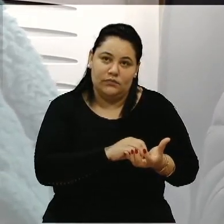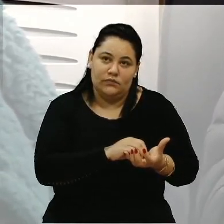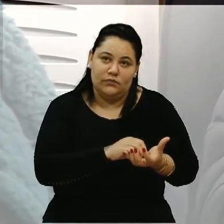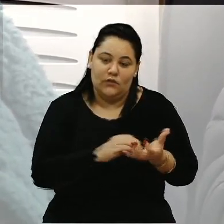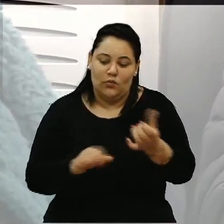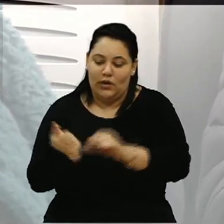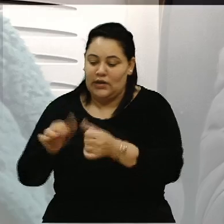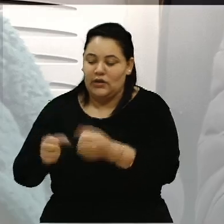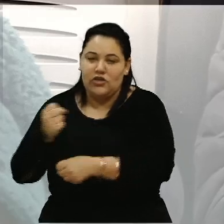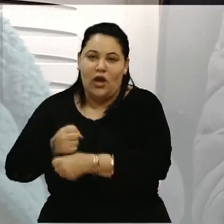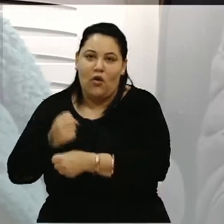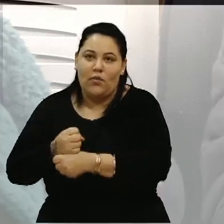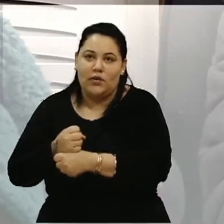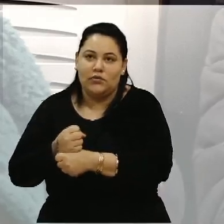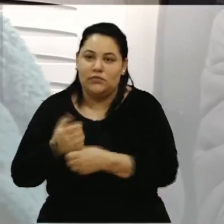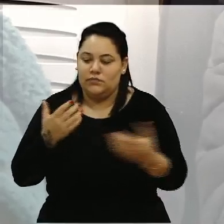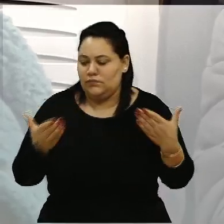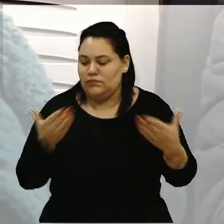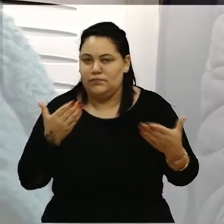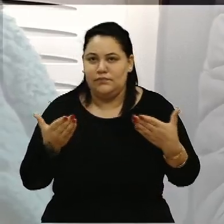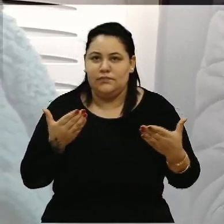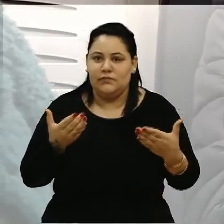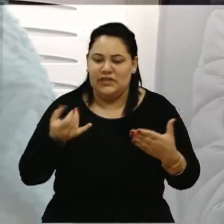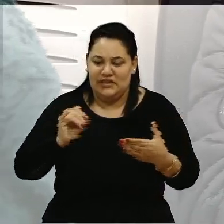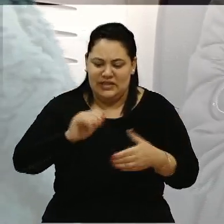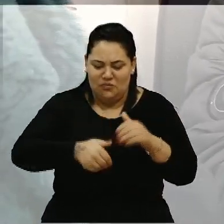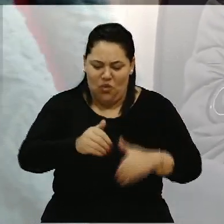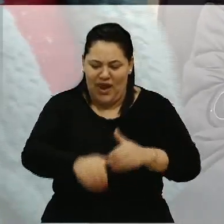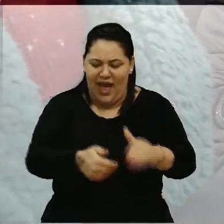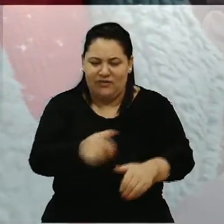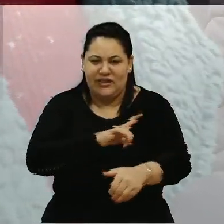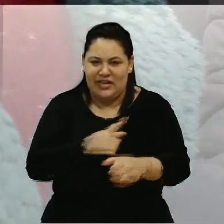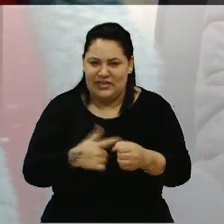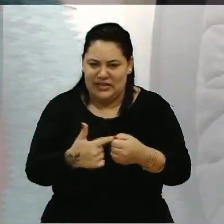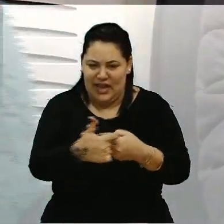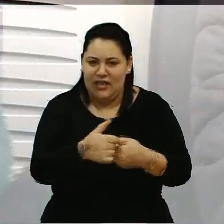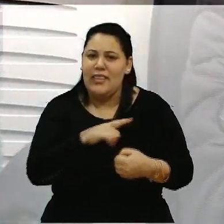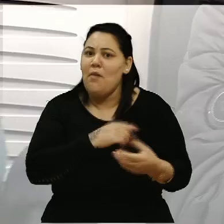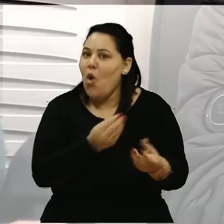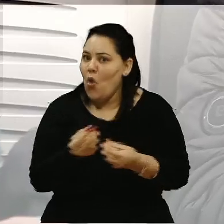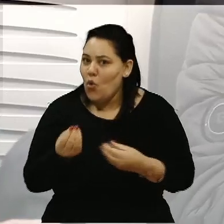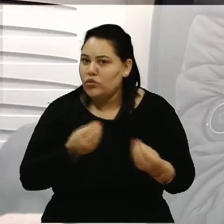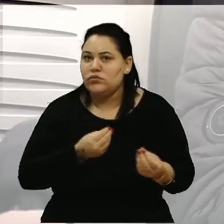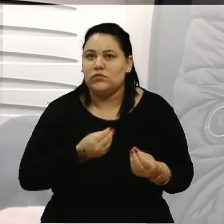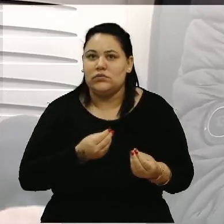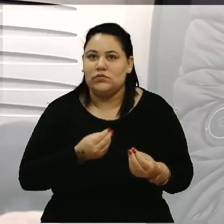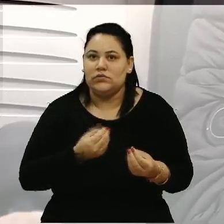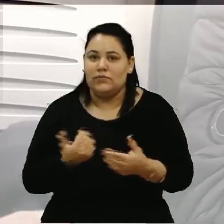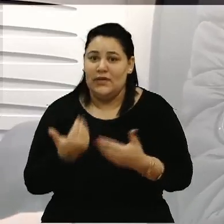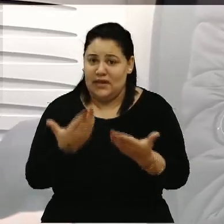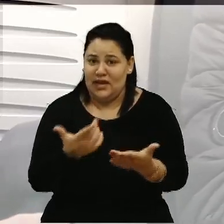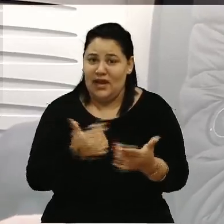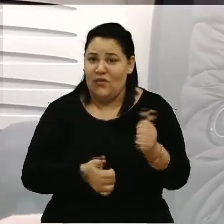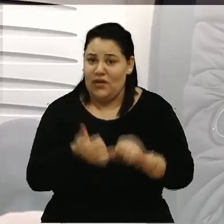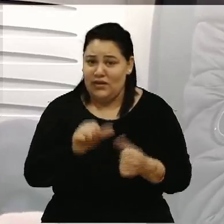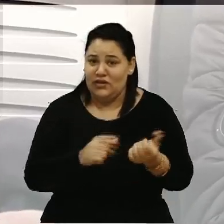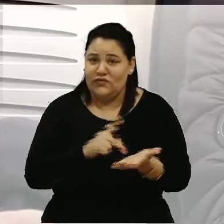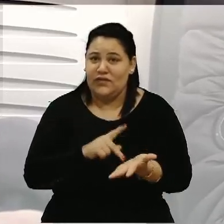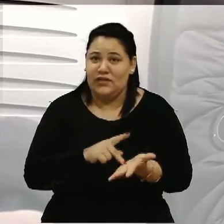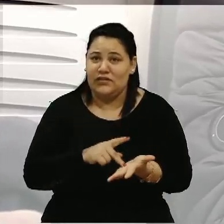obra. Se fosse esses buracos que tem na cidade e está cheio, para dar qualidade mesmo, teria